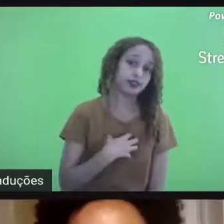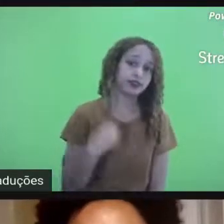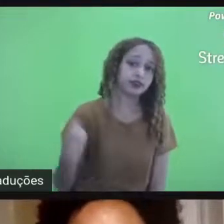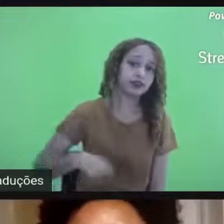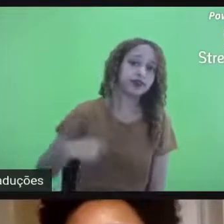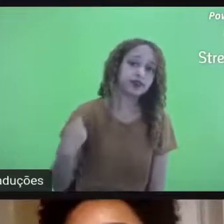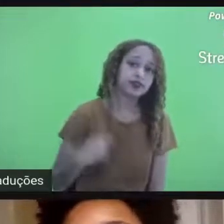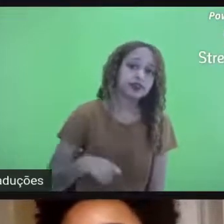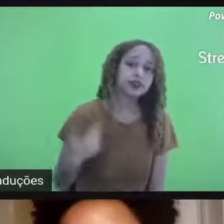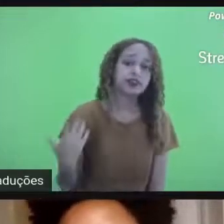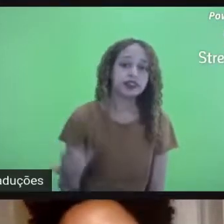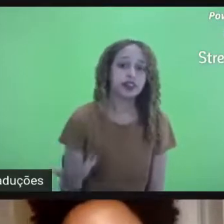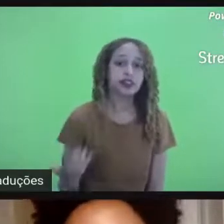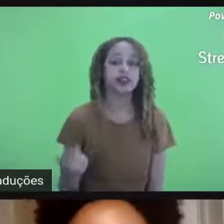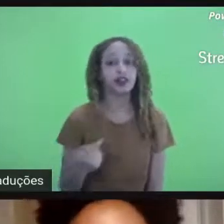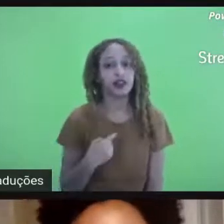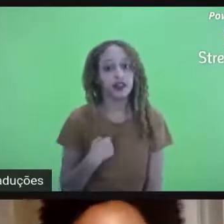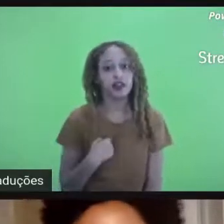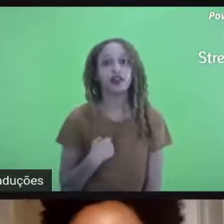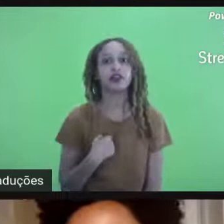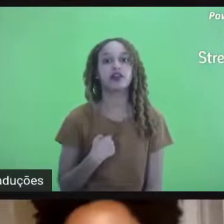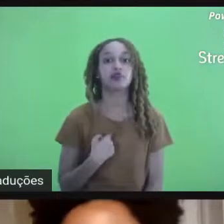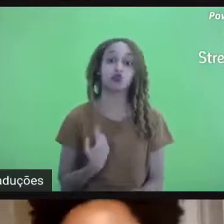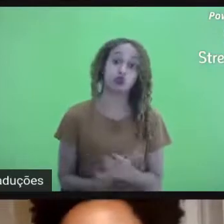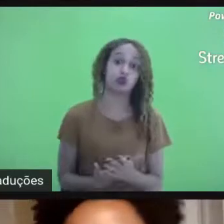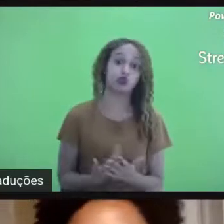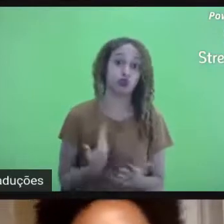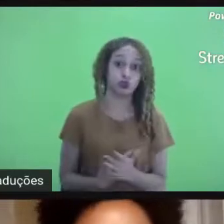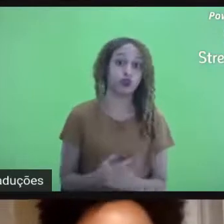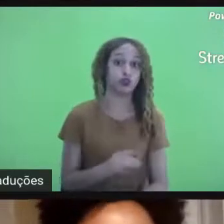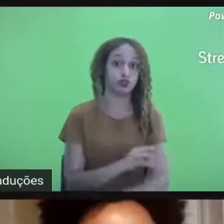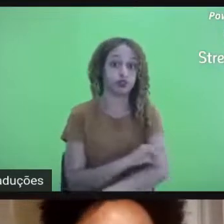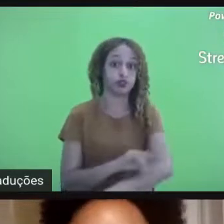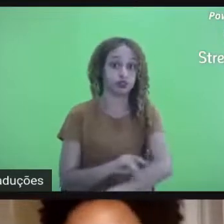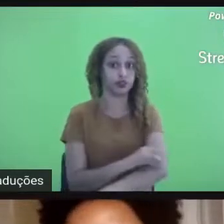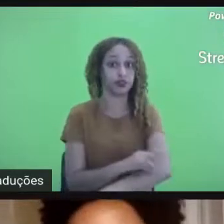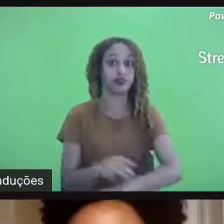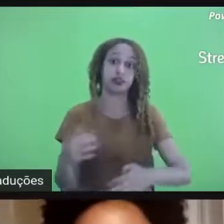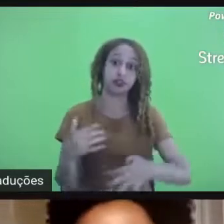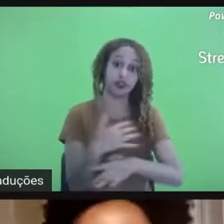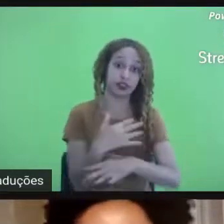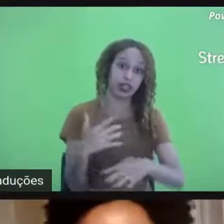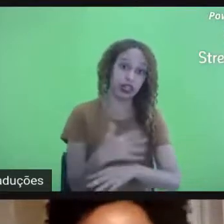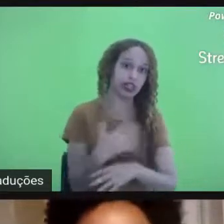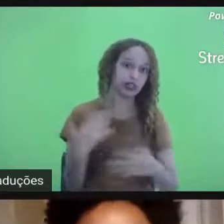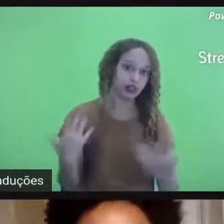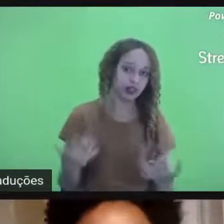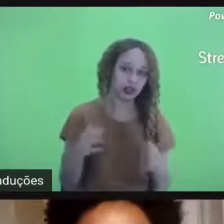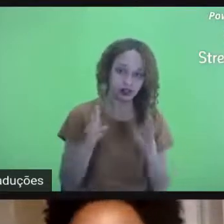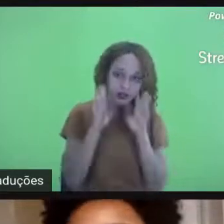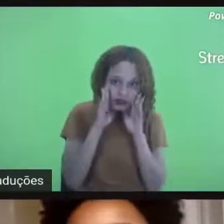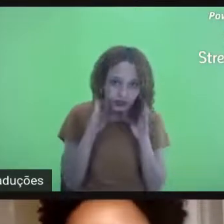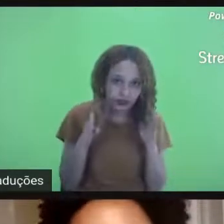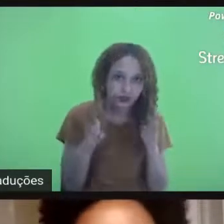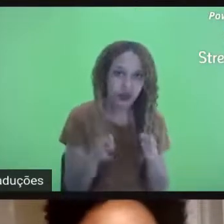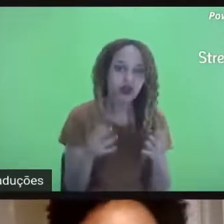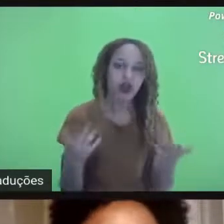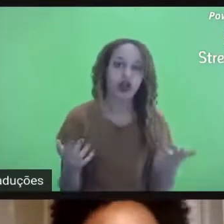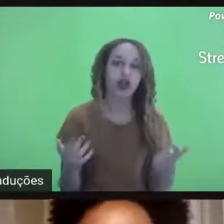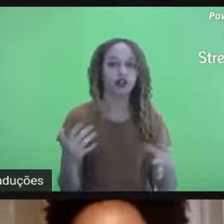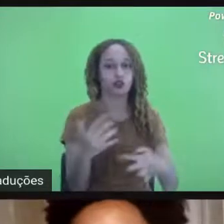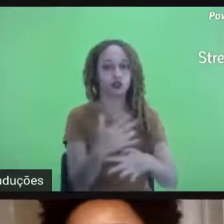necessidade enquanto ainda estudante de arquitetura e urbanismo, um pouco talvez mais focada no